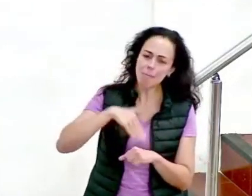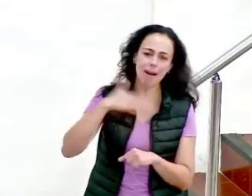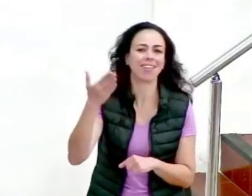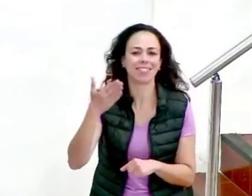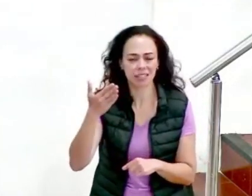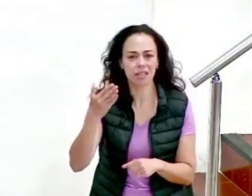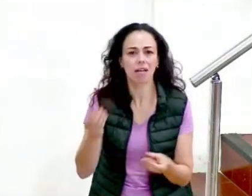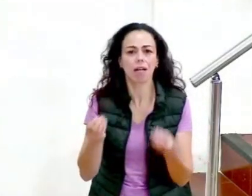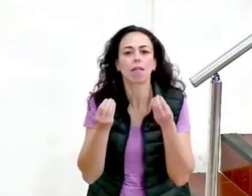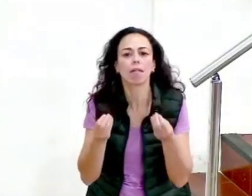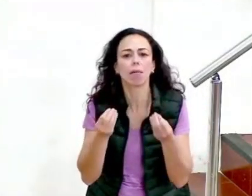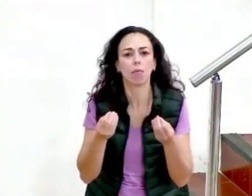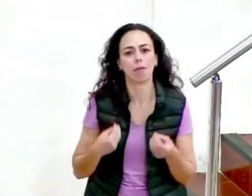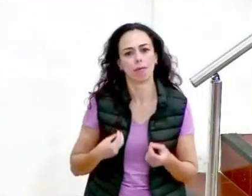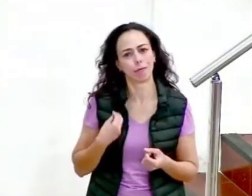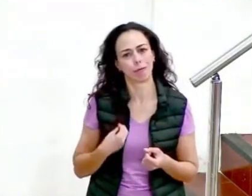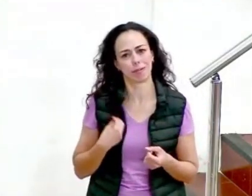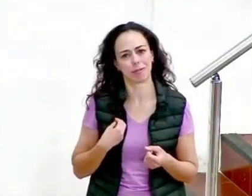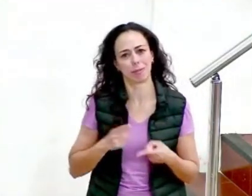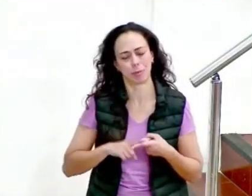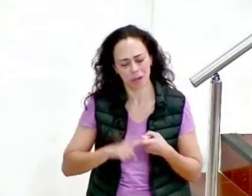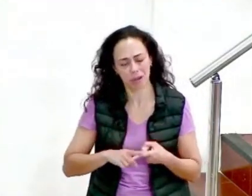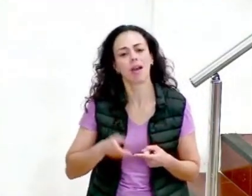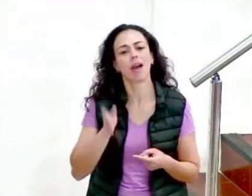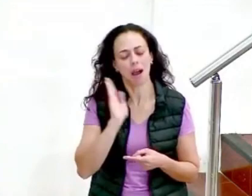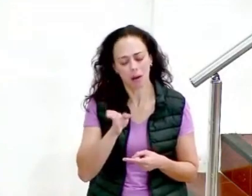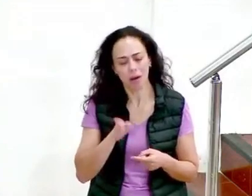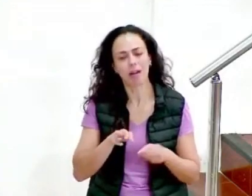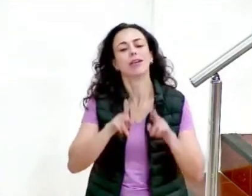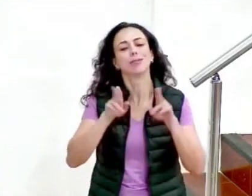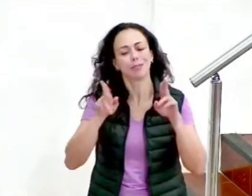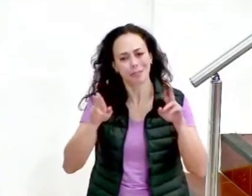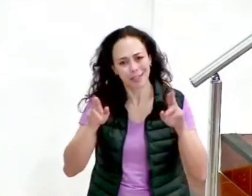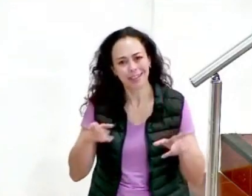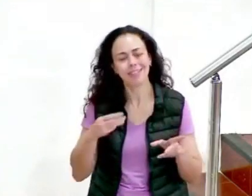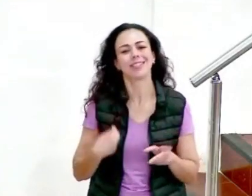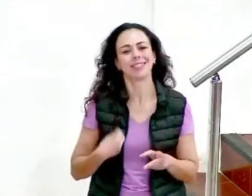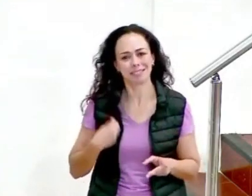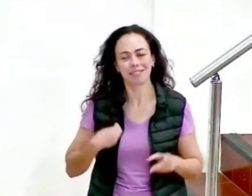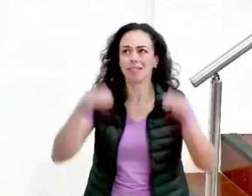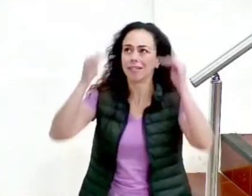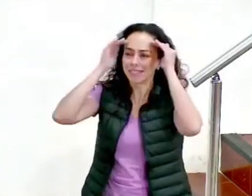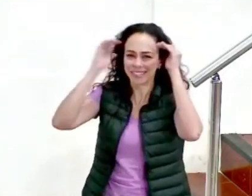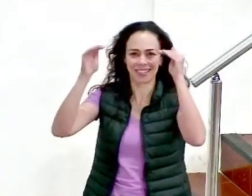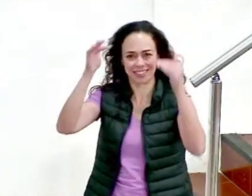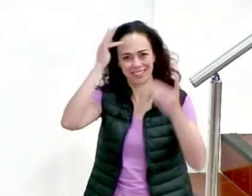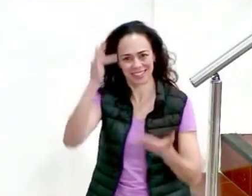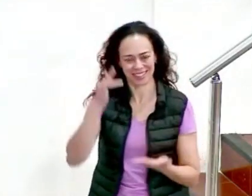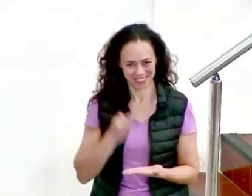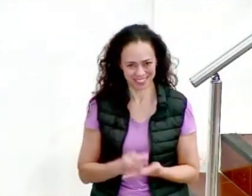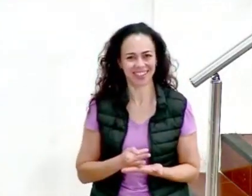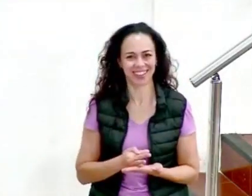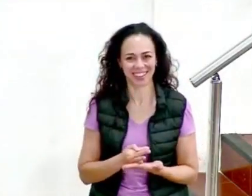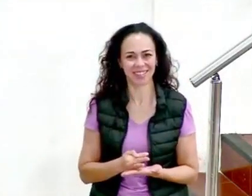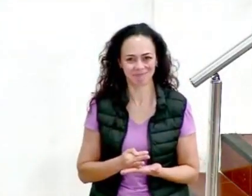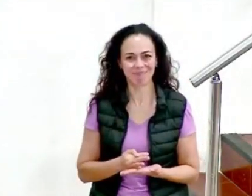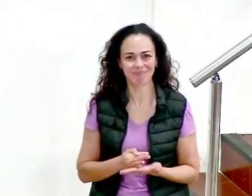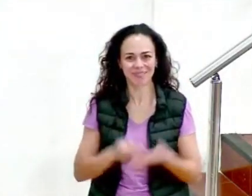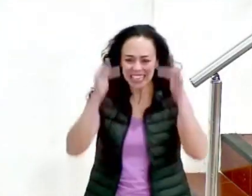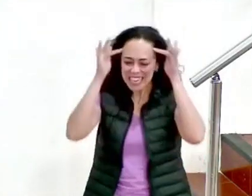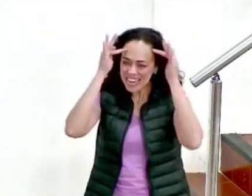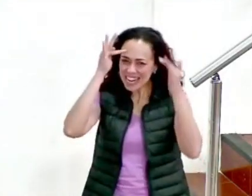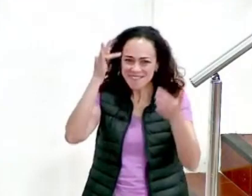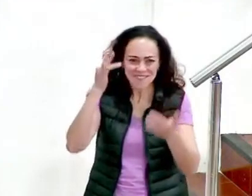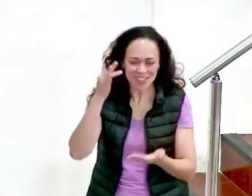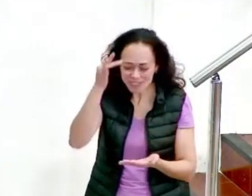nós vivemos agora que somos filhos de Deus, uma vida de obediência e fé. Uma fé que aponta para o